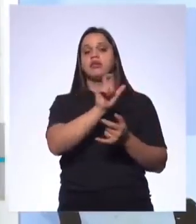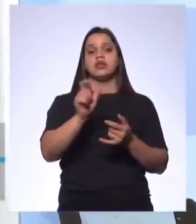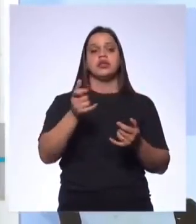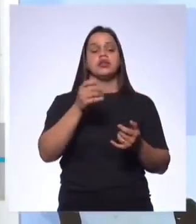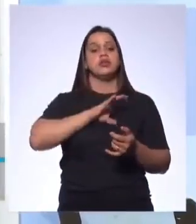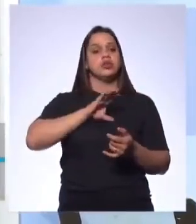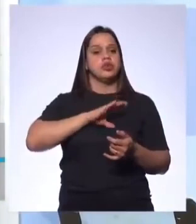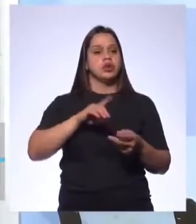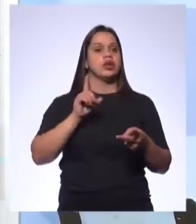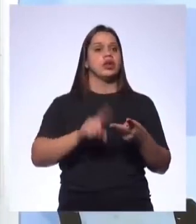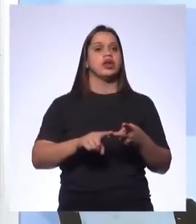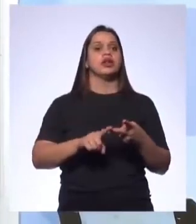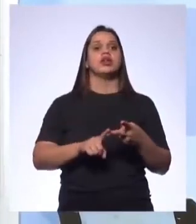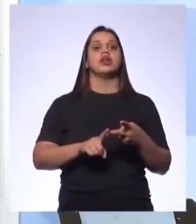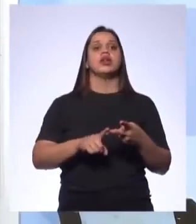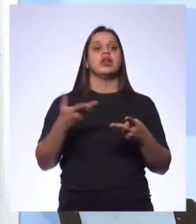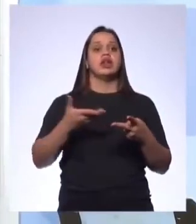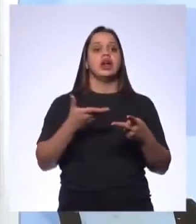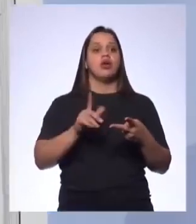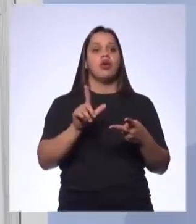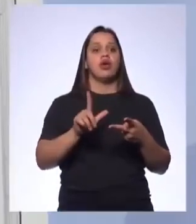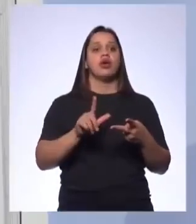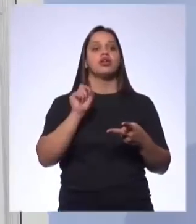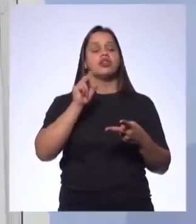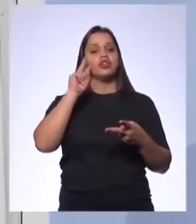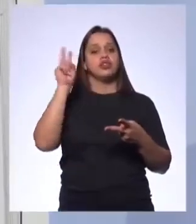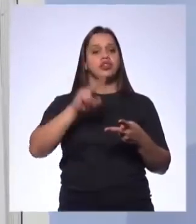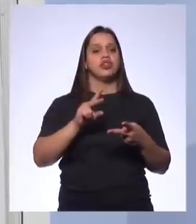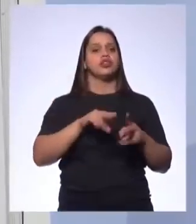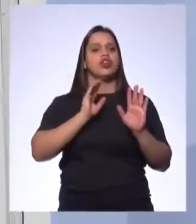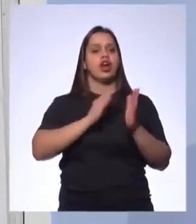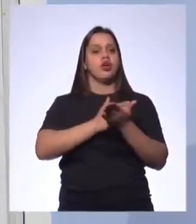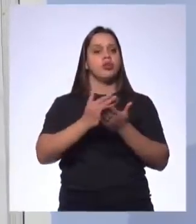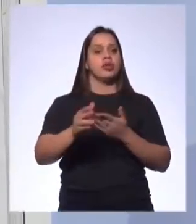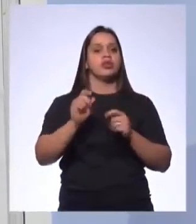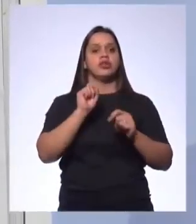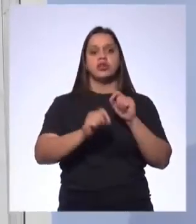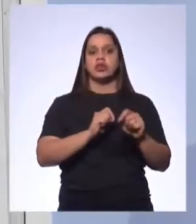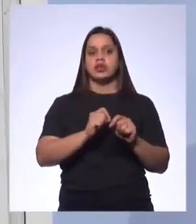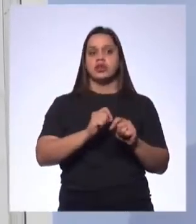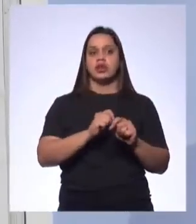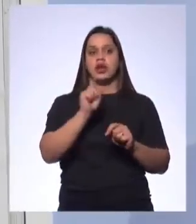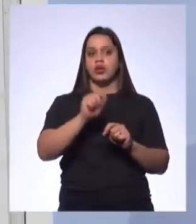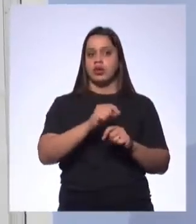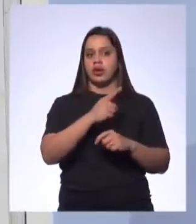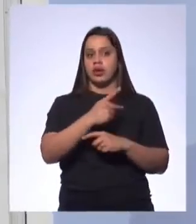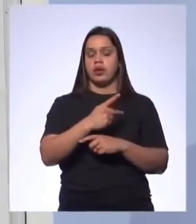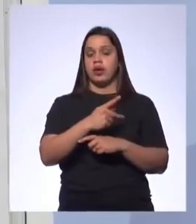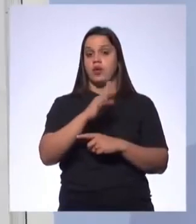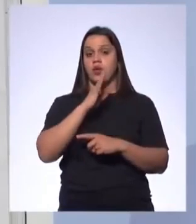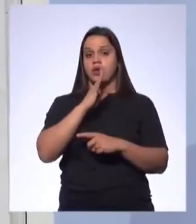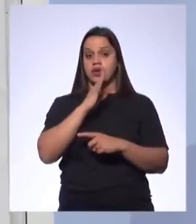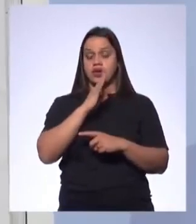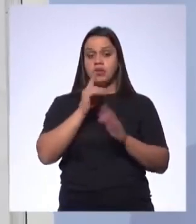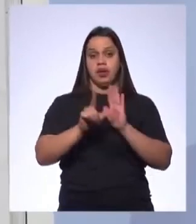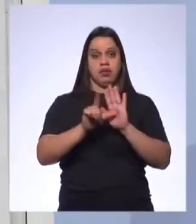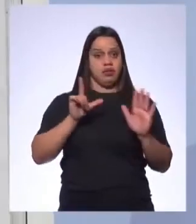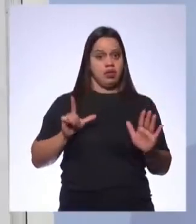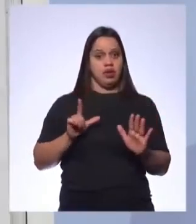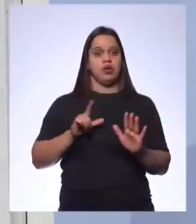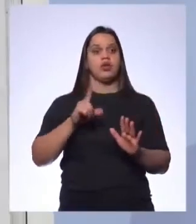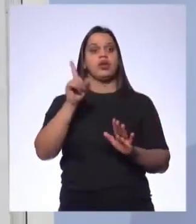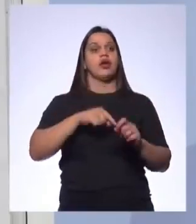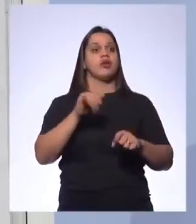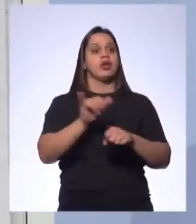estamos falando sobre inferência e na outra aula eu introduzi o previous knowledge, o conhecimento prévio, tá? Isso